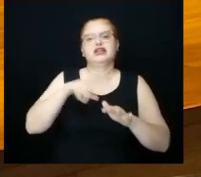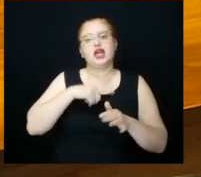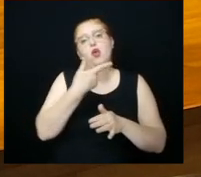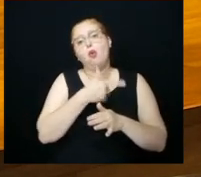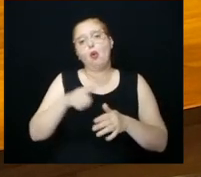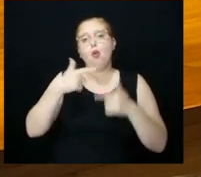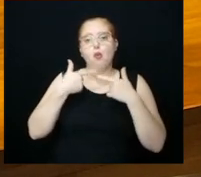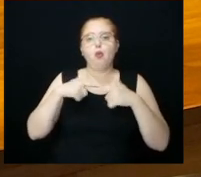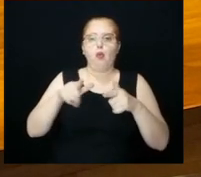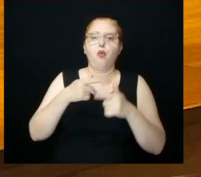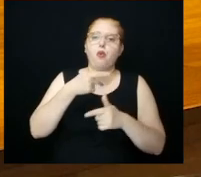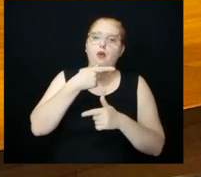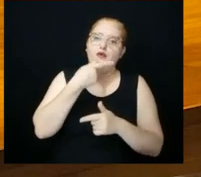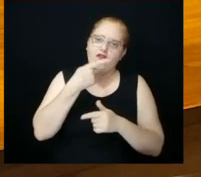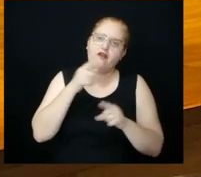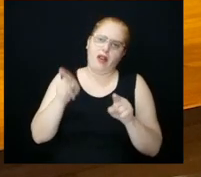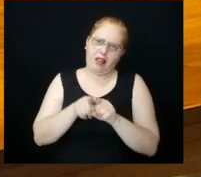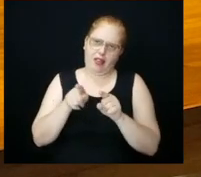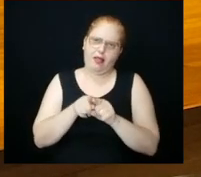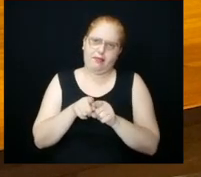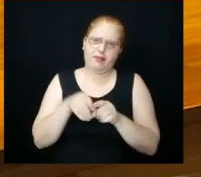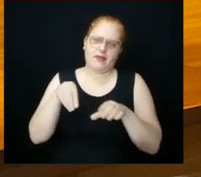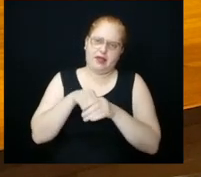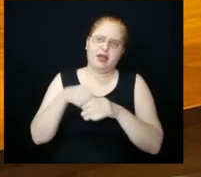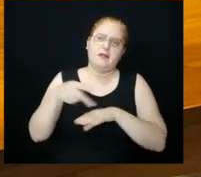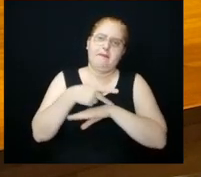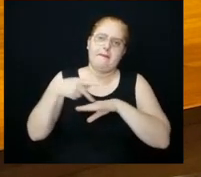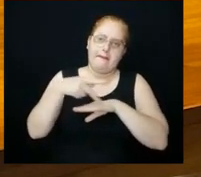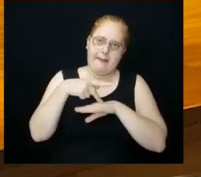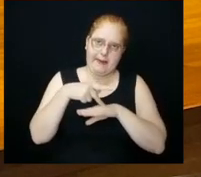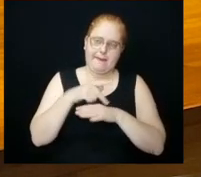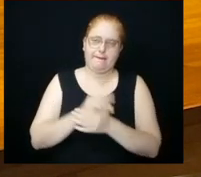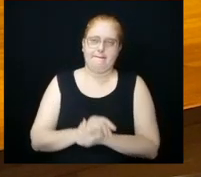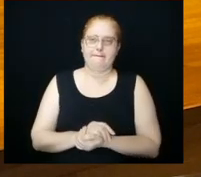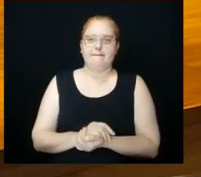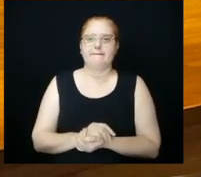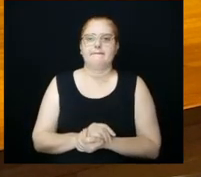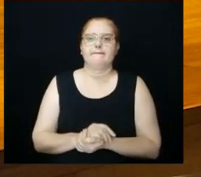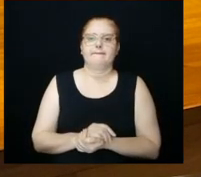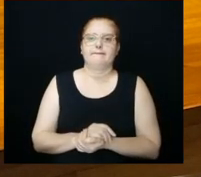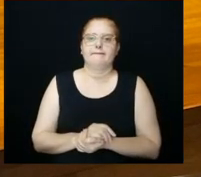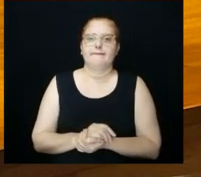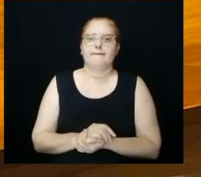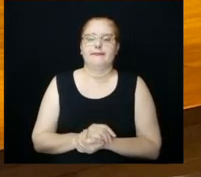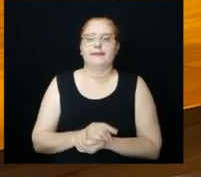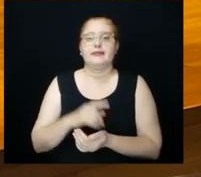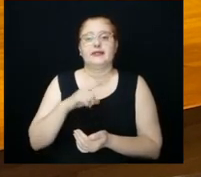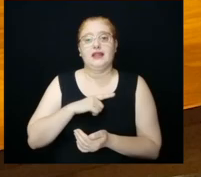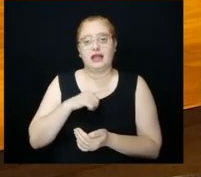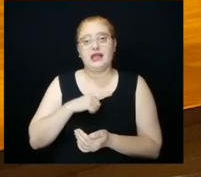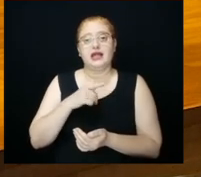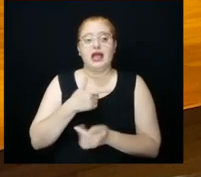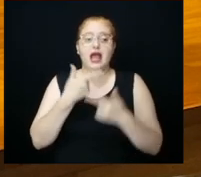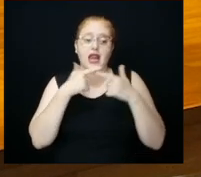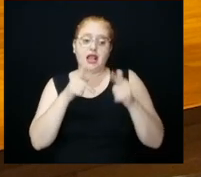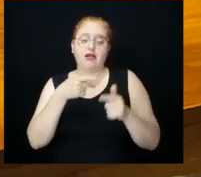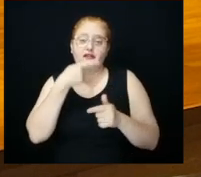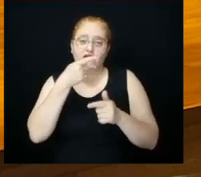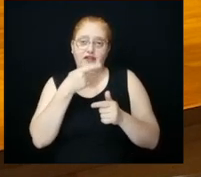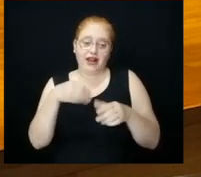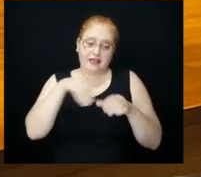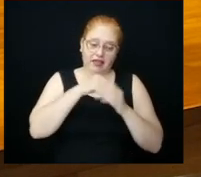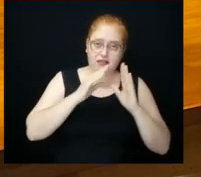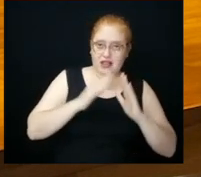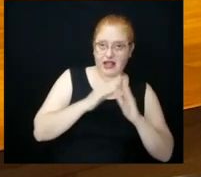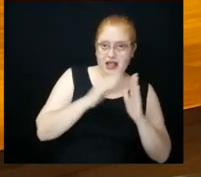outras línguas que são faladas, né, muitas vezes como uma segunda língua, né, ou a língua falada em casa e a língua oficial